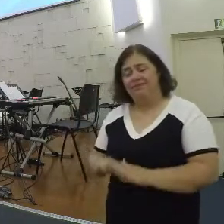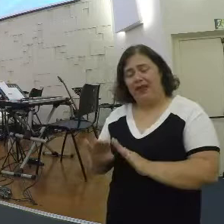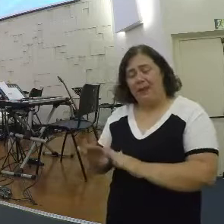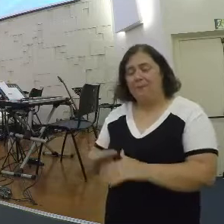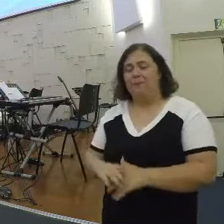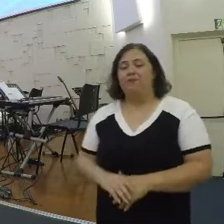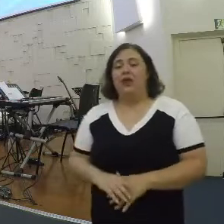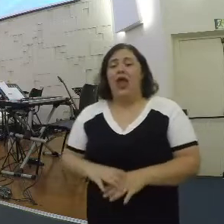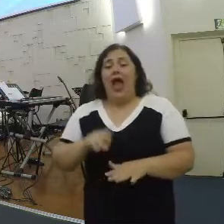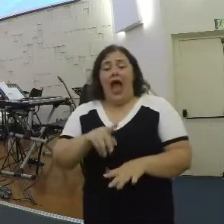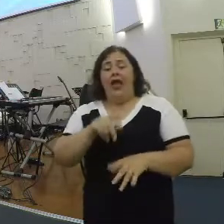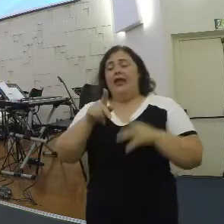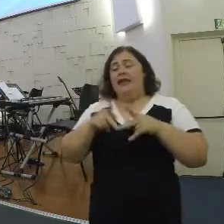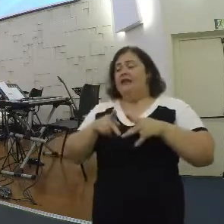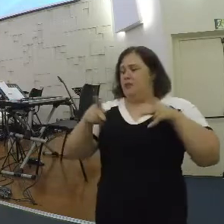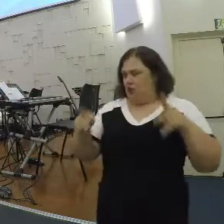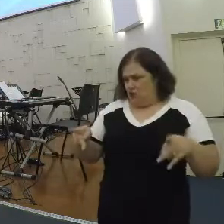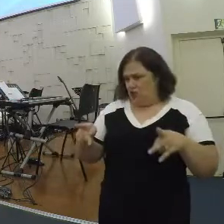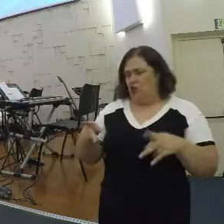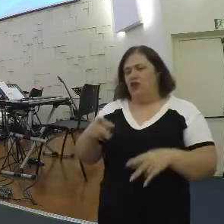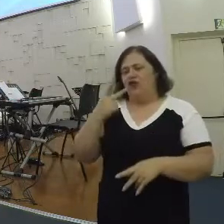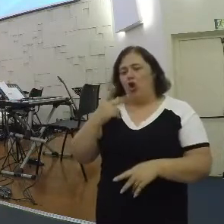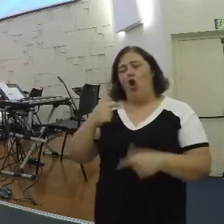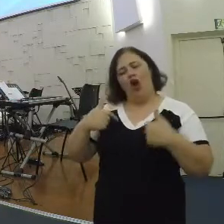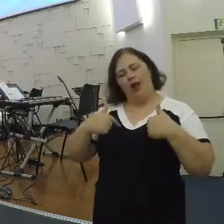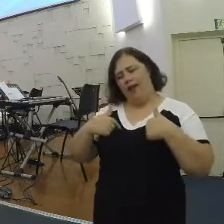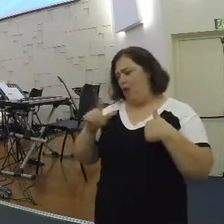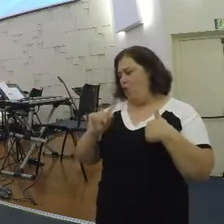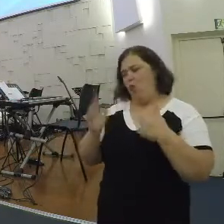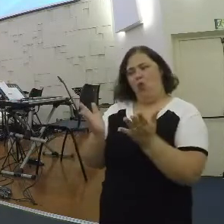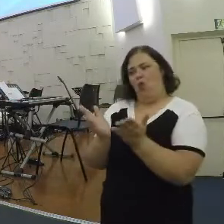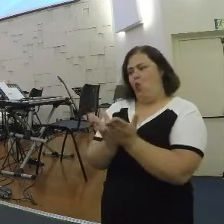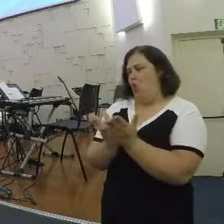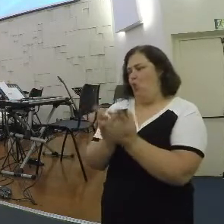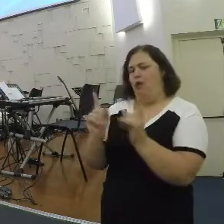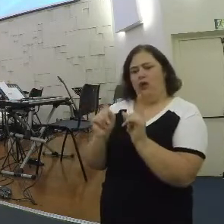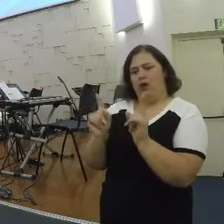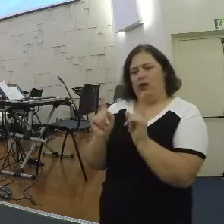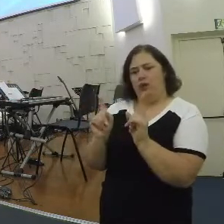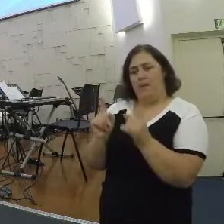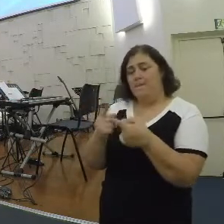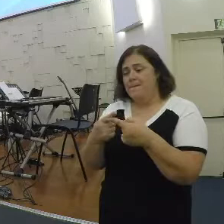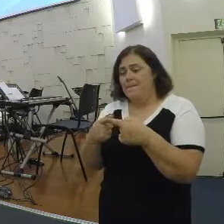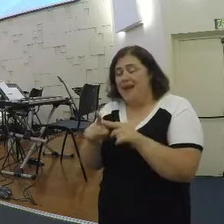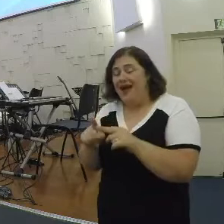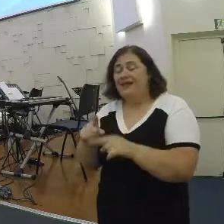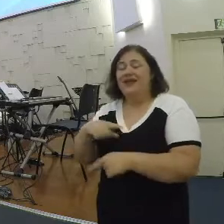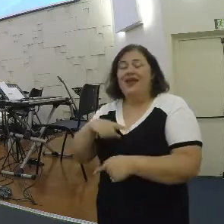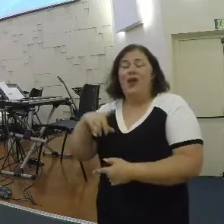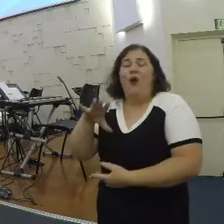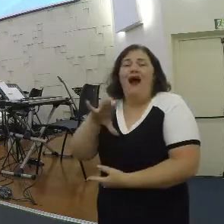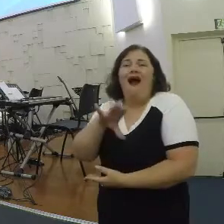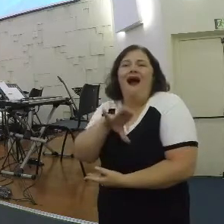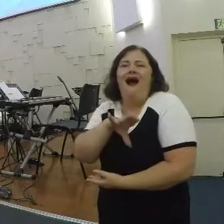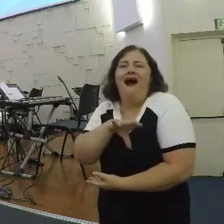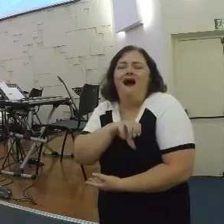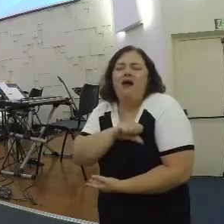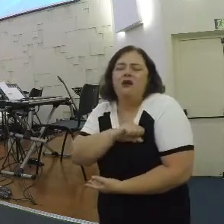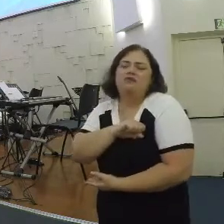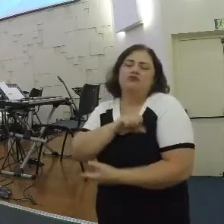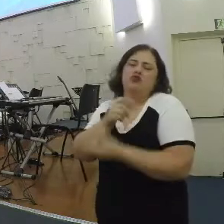coral, mas eu não sou cristão. Irmãos, eu fiquei pensando quantas vezes aquele professor, que era uma pessoa muito